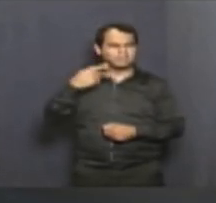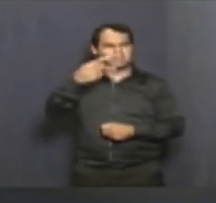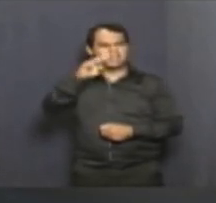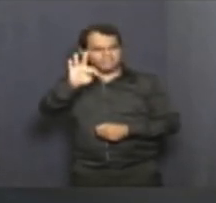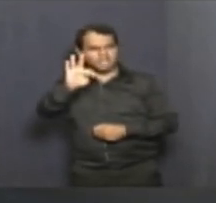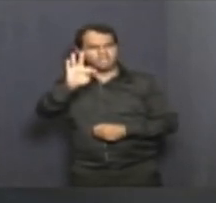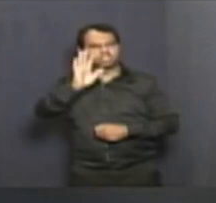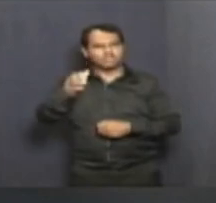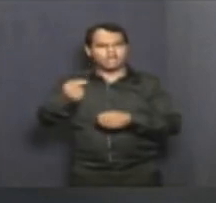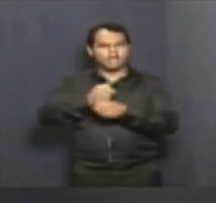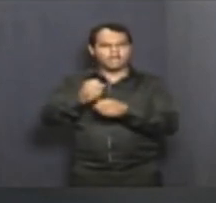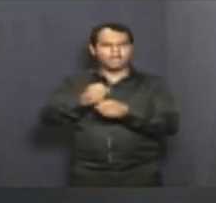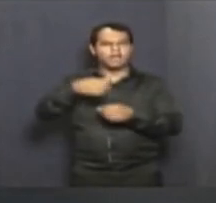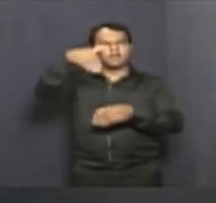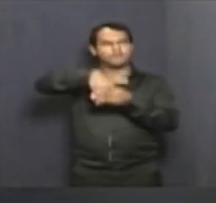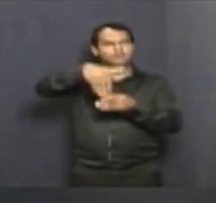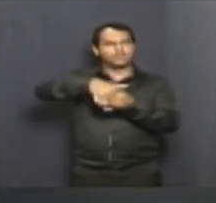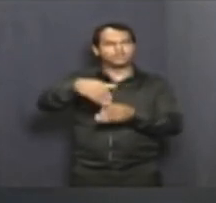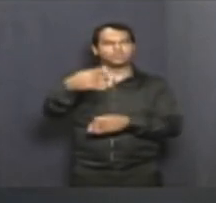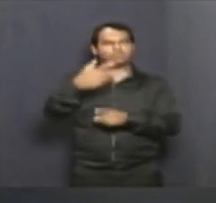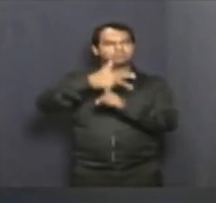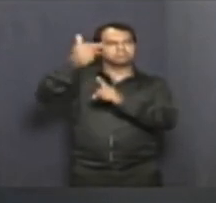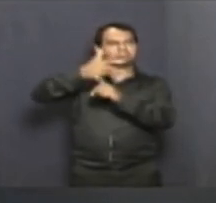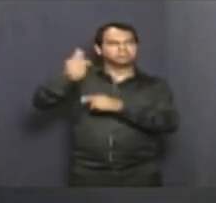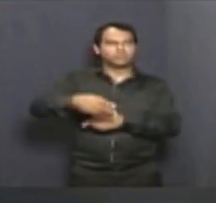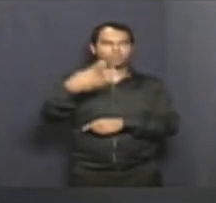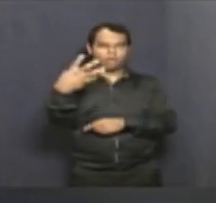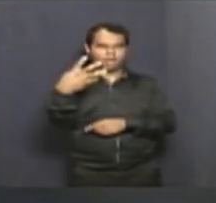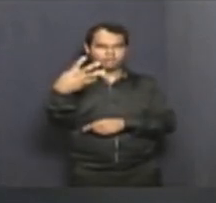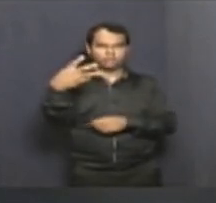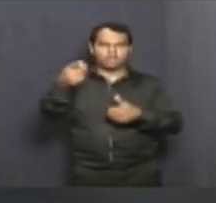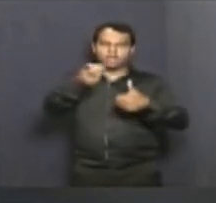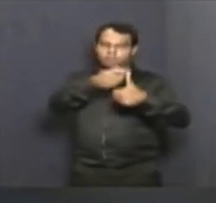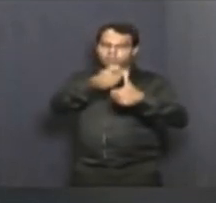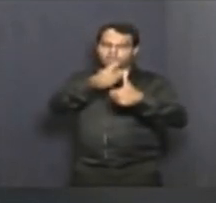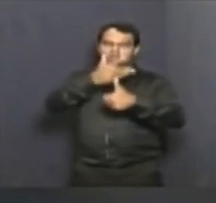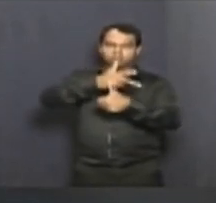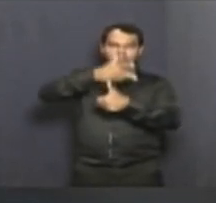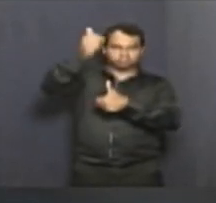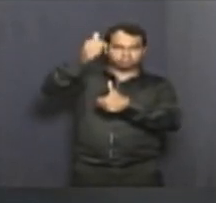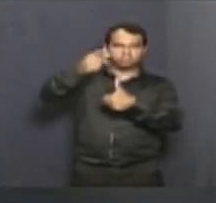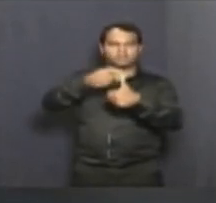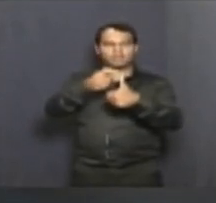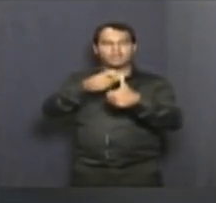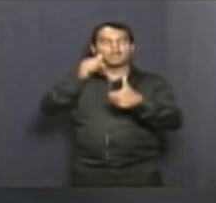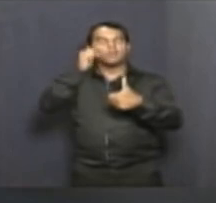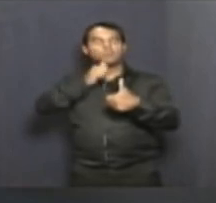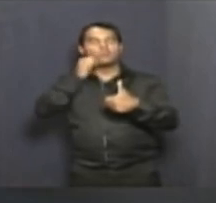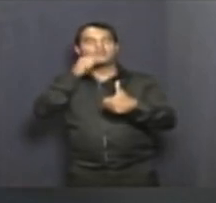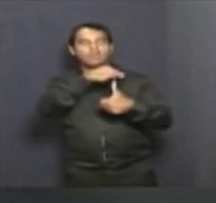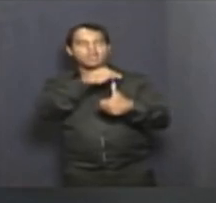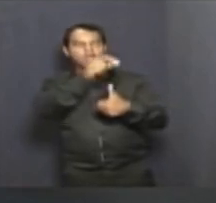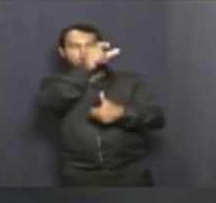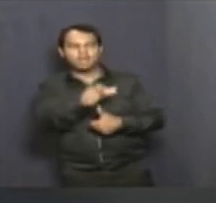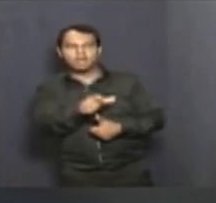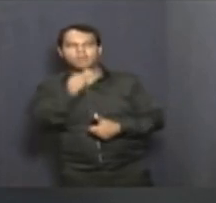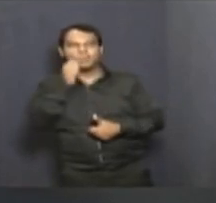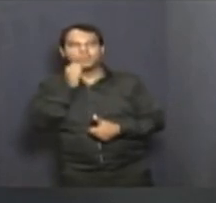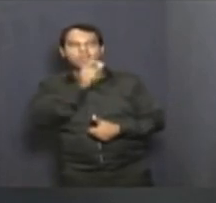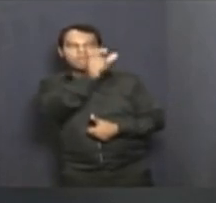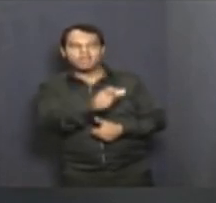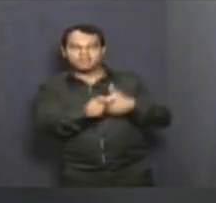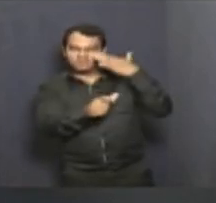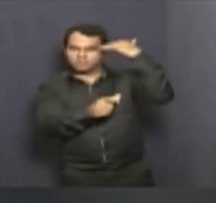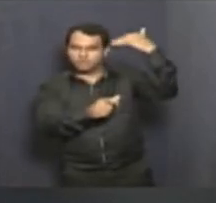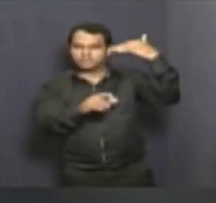mandatos primeiro mandato tivemos a infelicidade e da assassinato da nossa grande guerreira nossa grande companheira